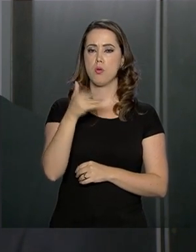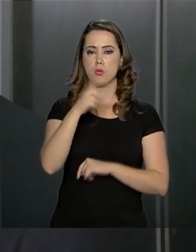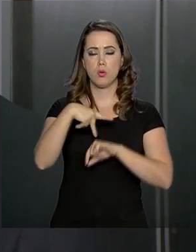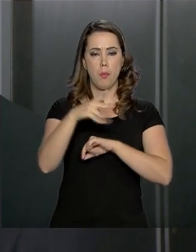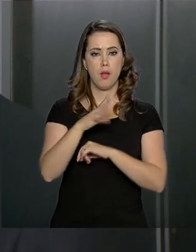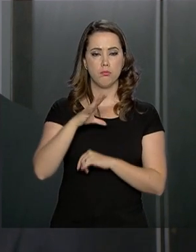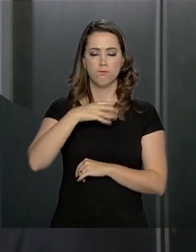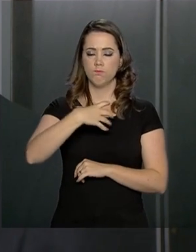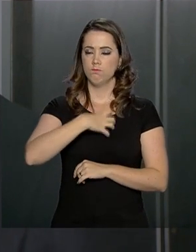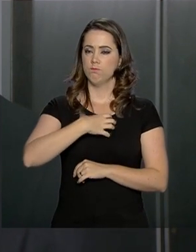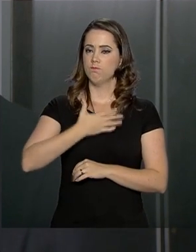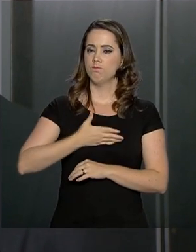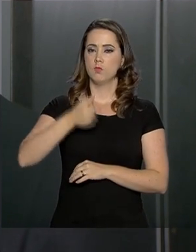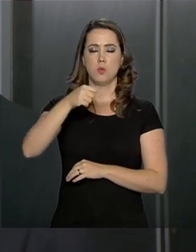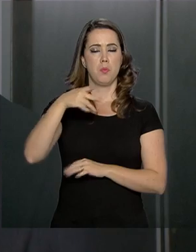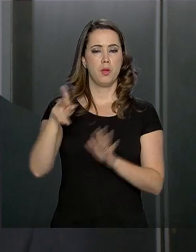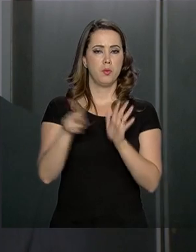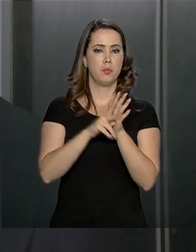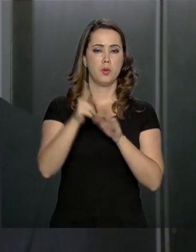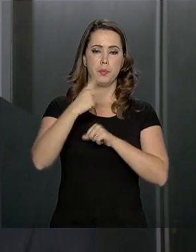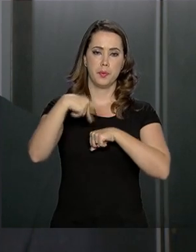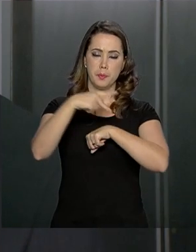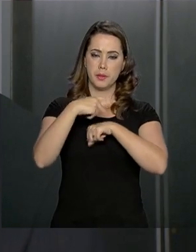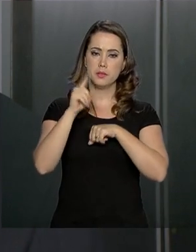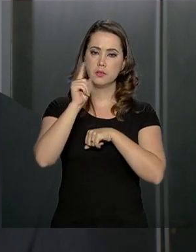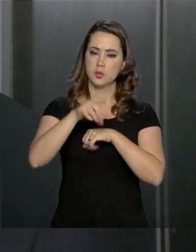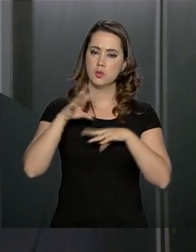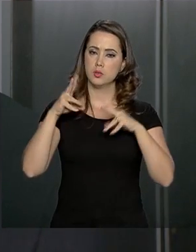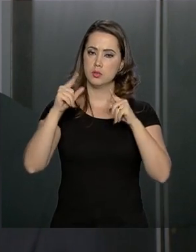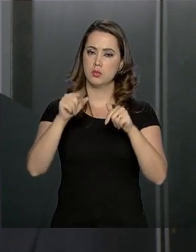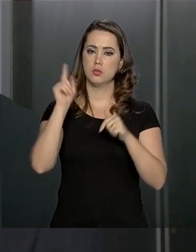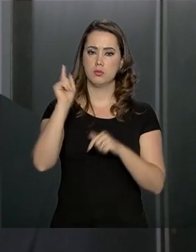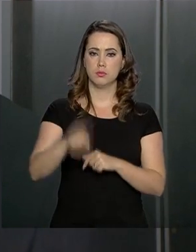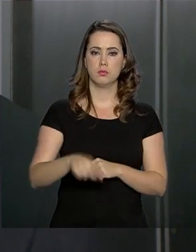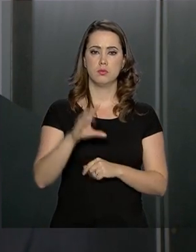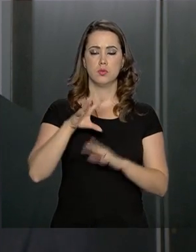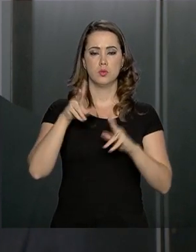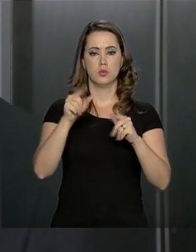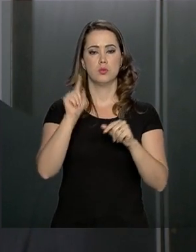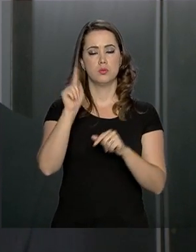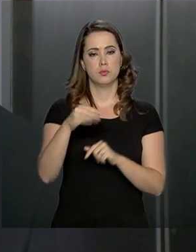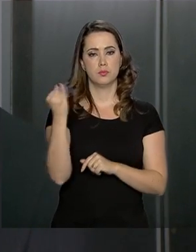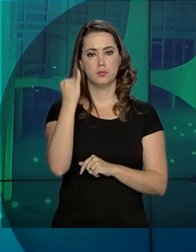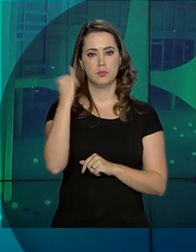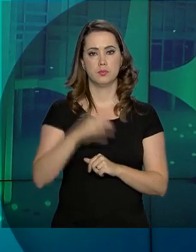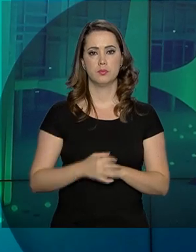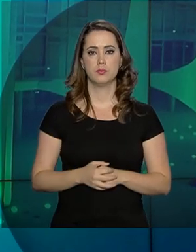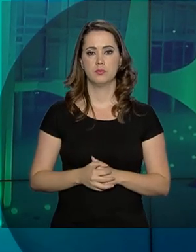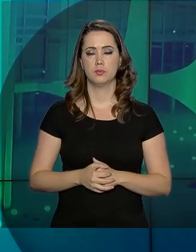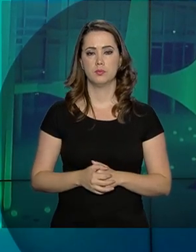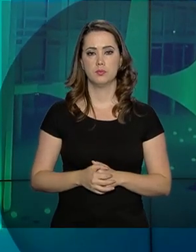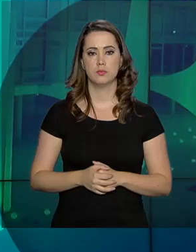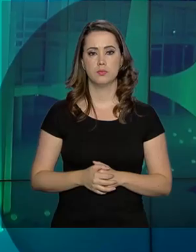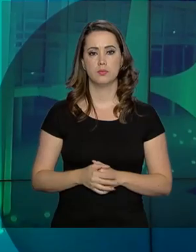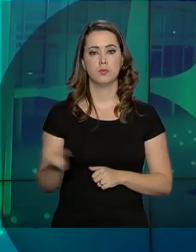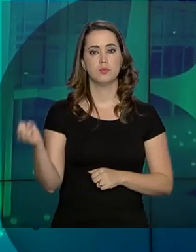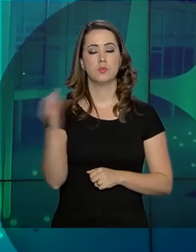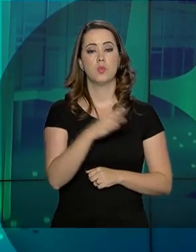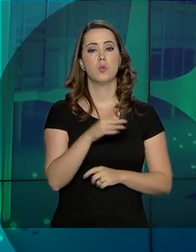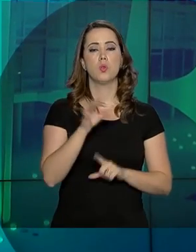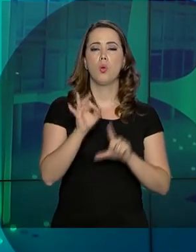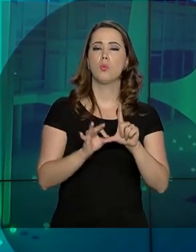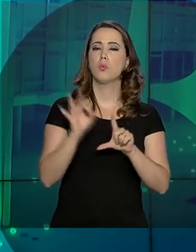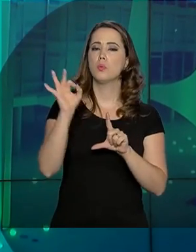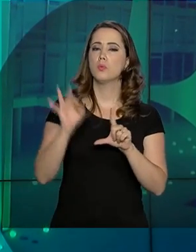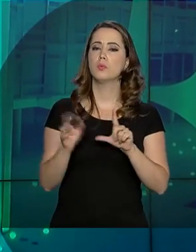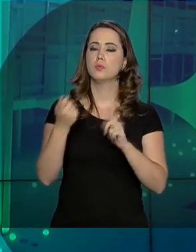da autoestima nacional. Isso tudo é bastante, eu diria, impactante. E um novo